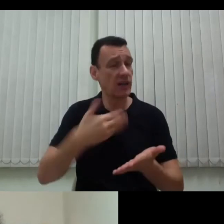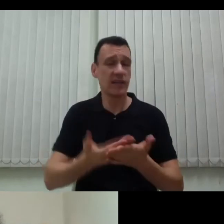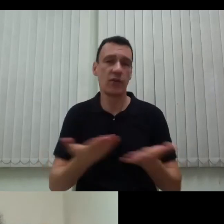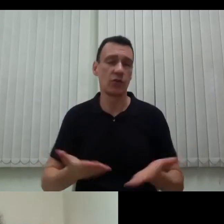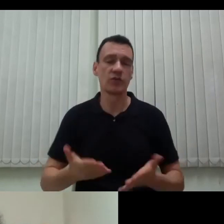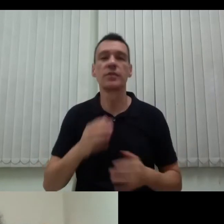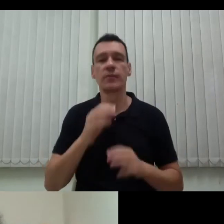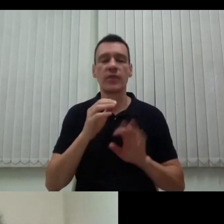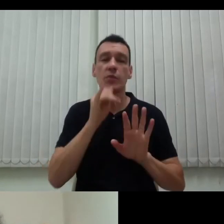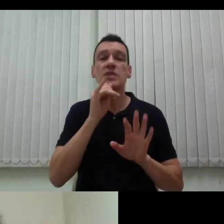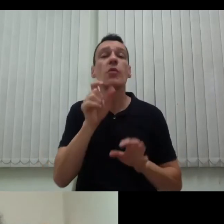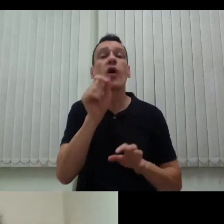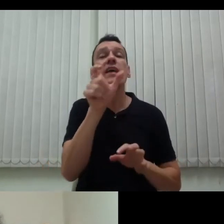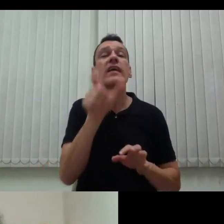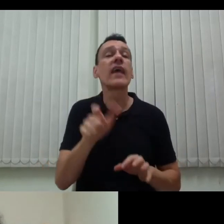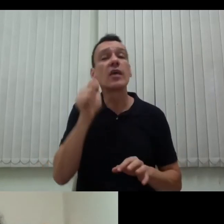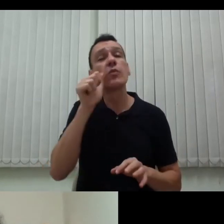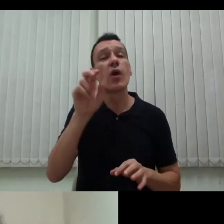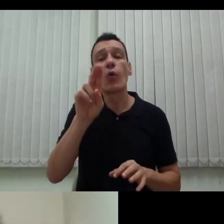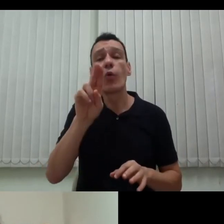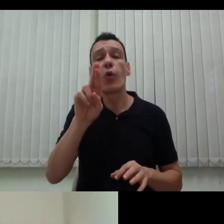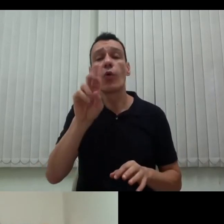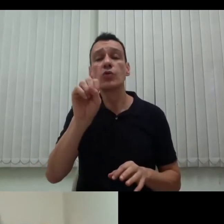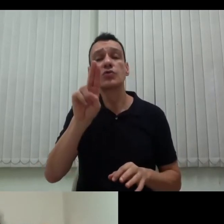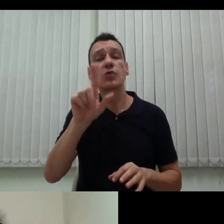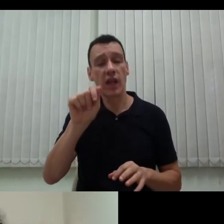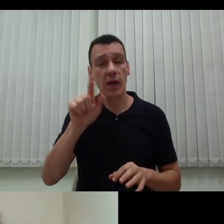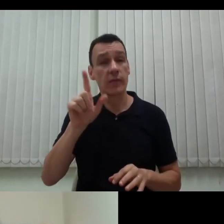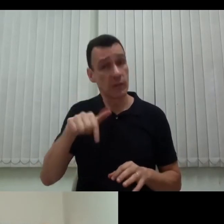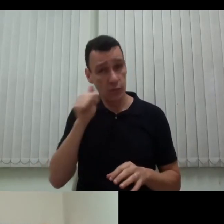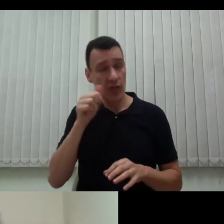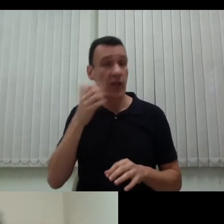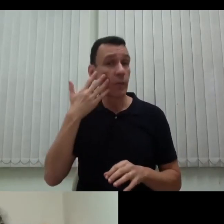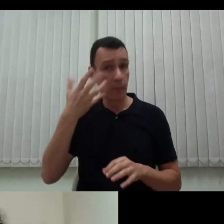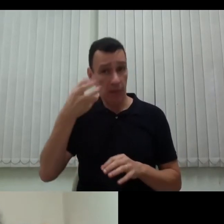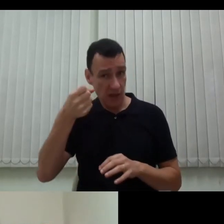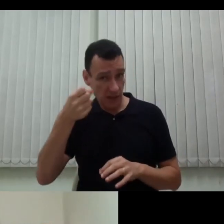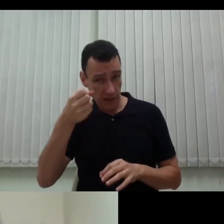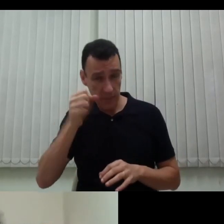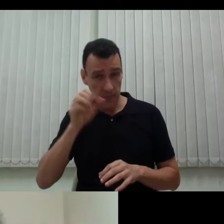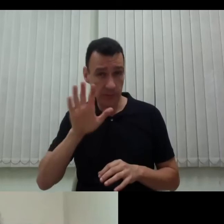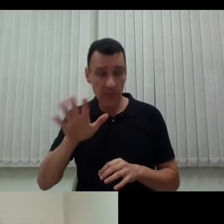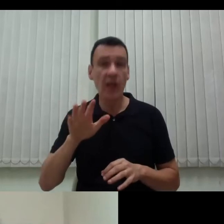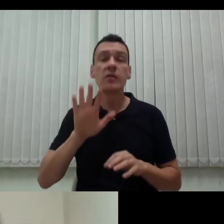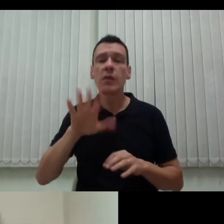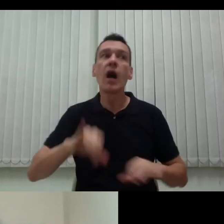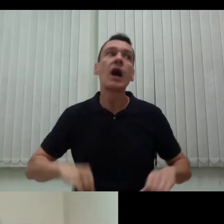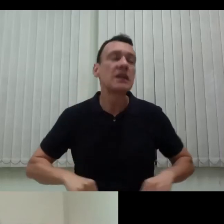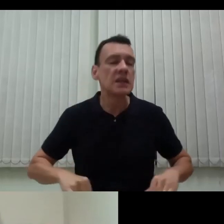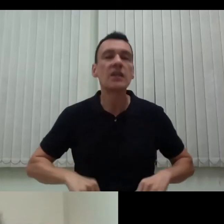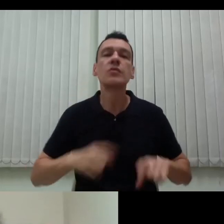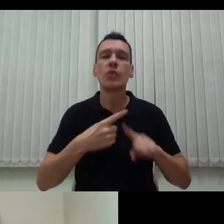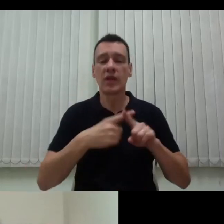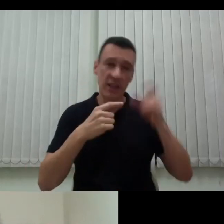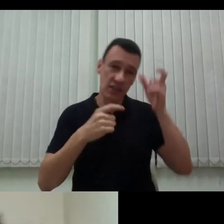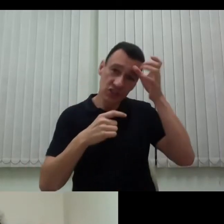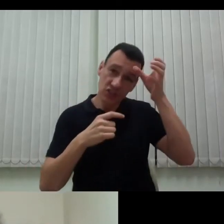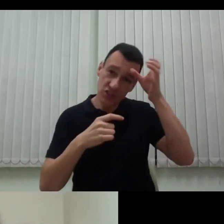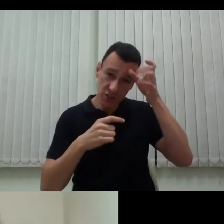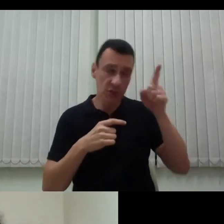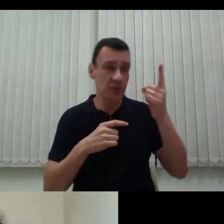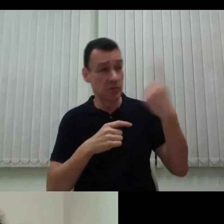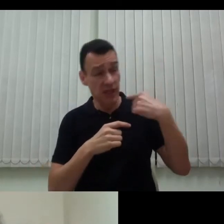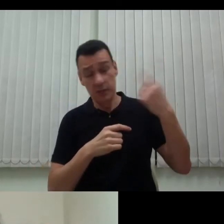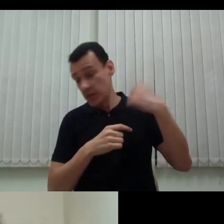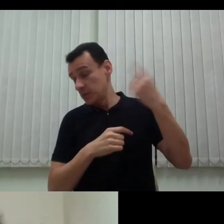é uma mulher branca que sofre com os mandos e desmandos do seu tio, que proíbe